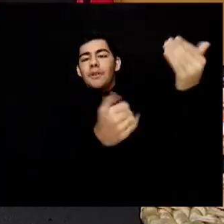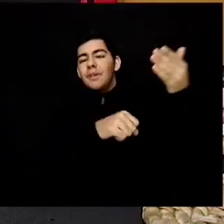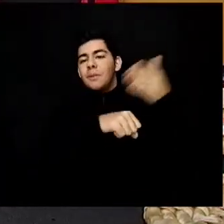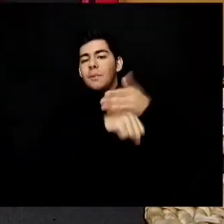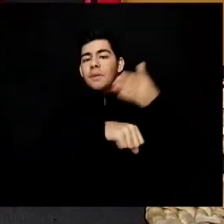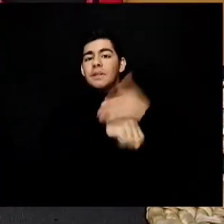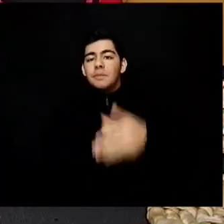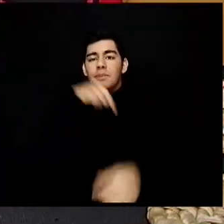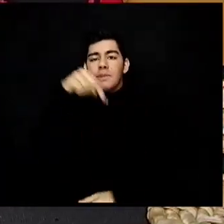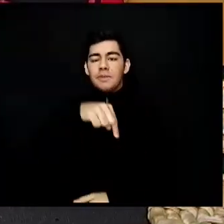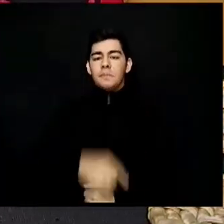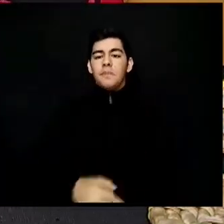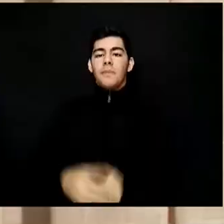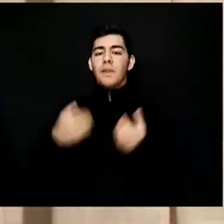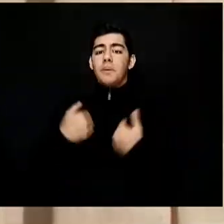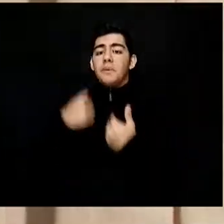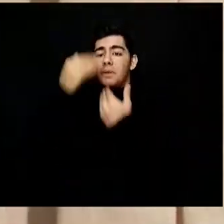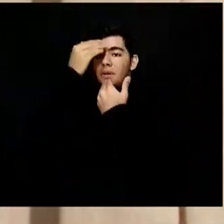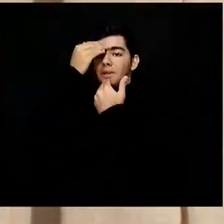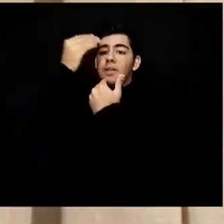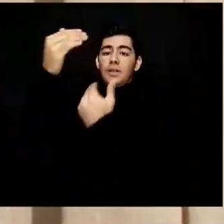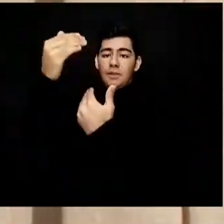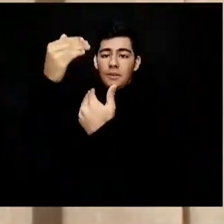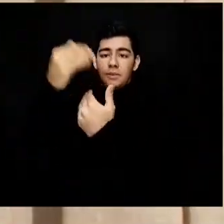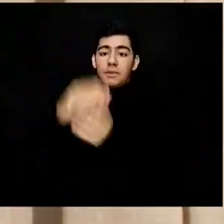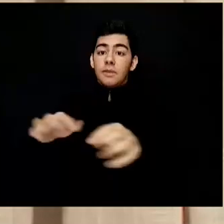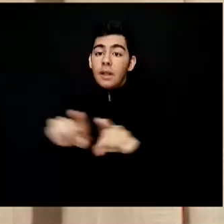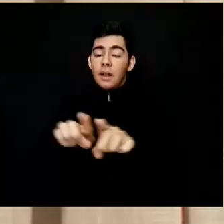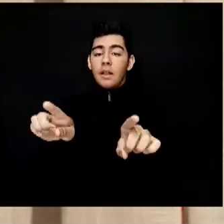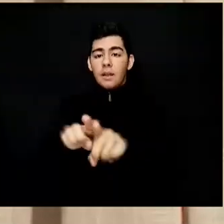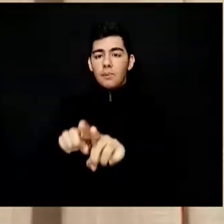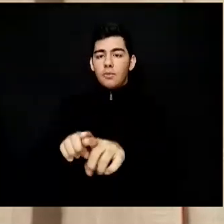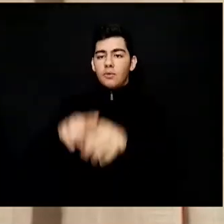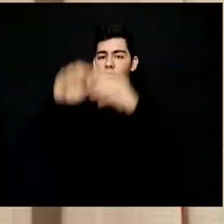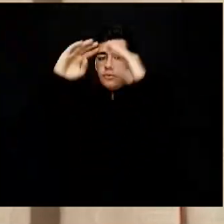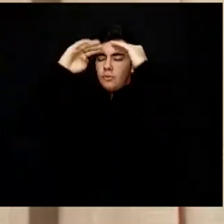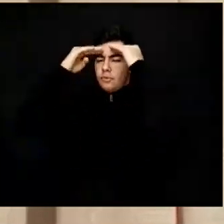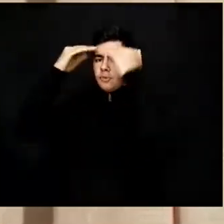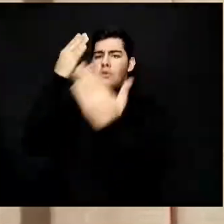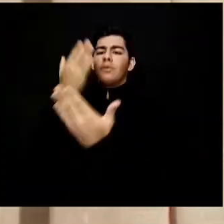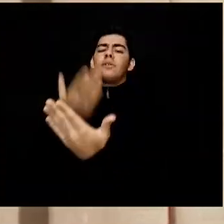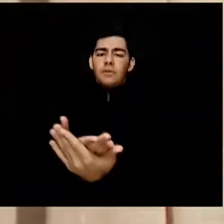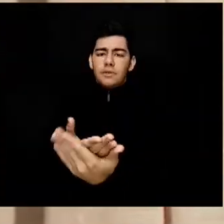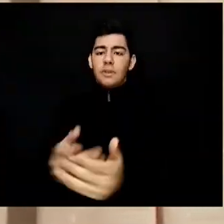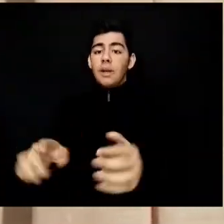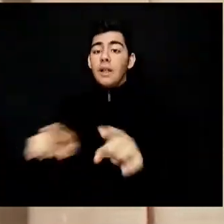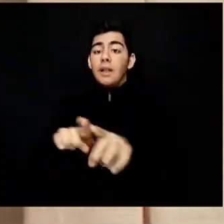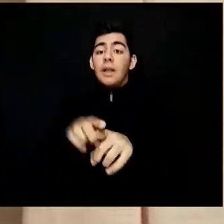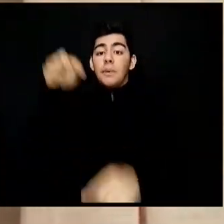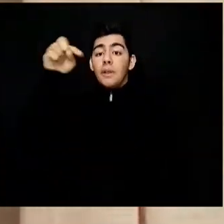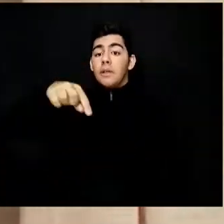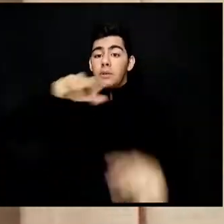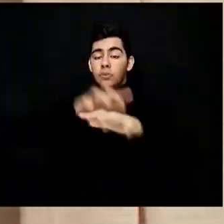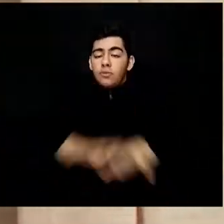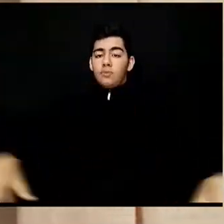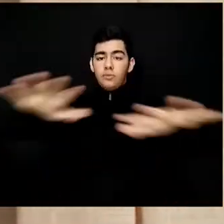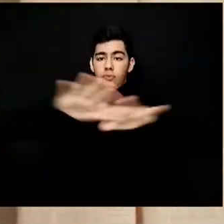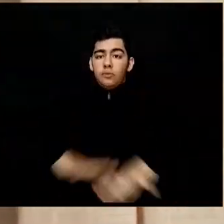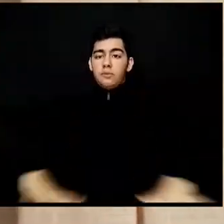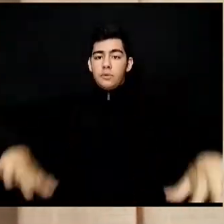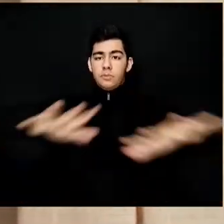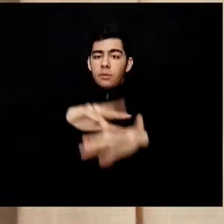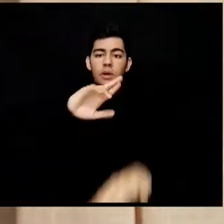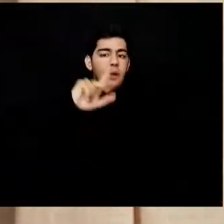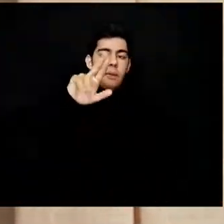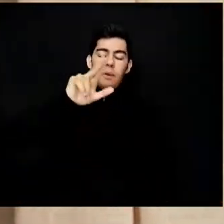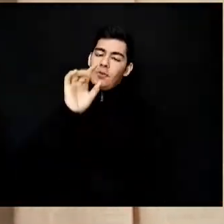agradeço a oportunidade, a confiança e principalmente o espaço de estar trazendo não só o acessório, que é uma peça